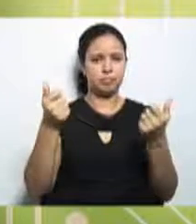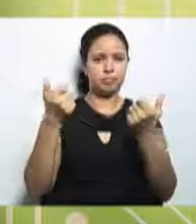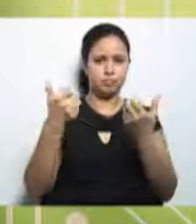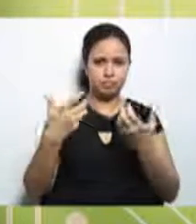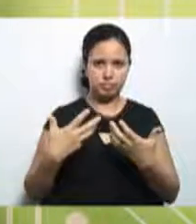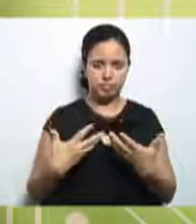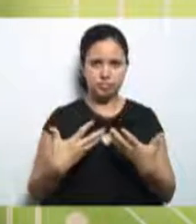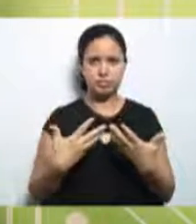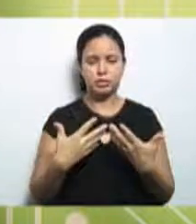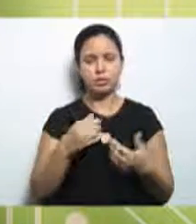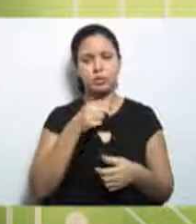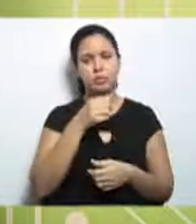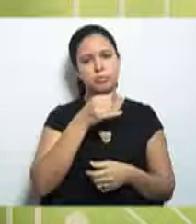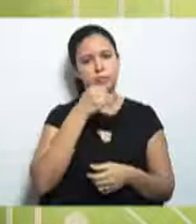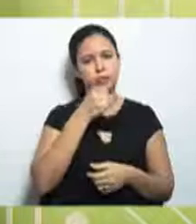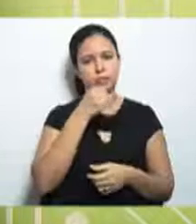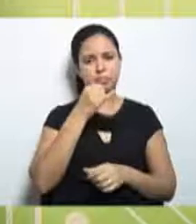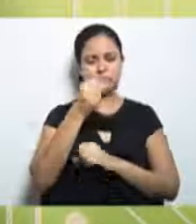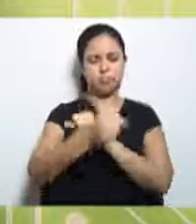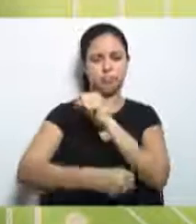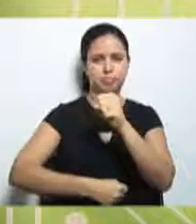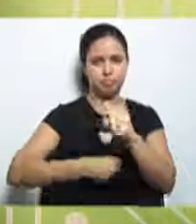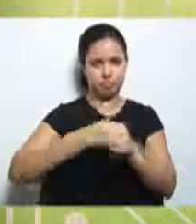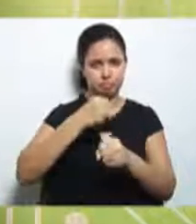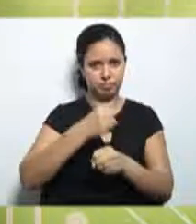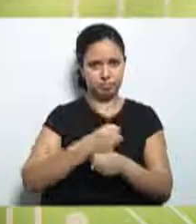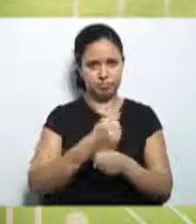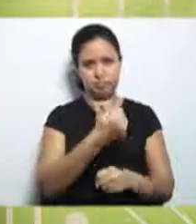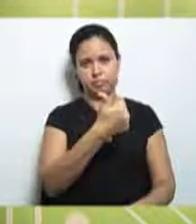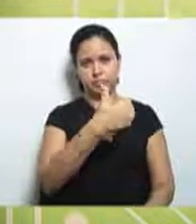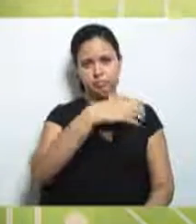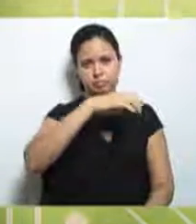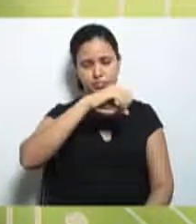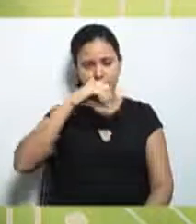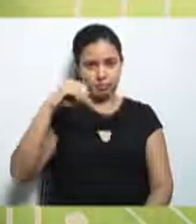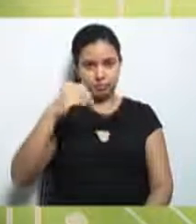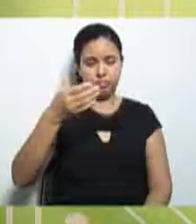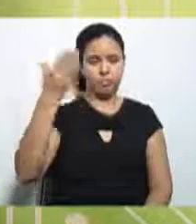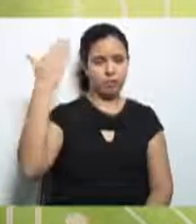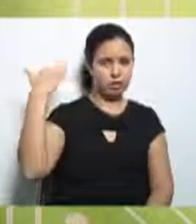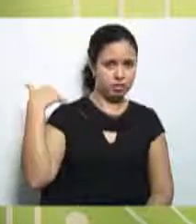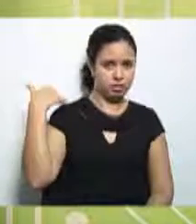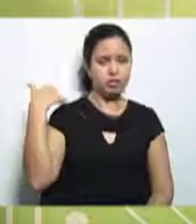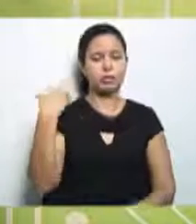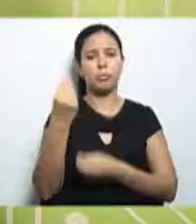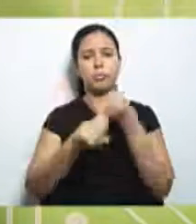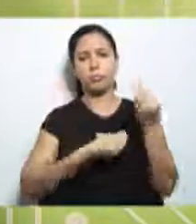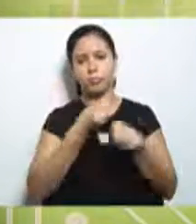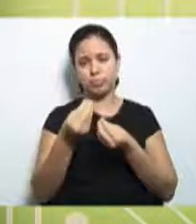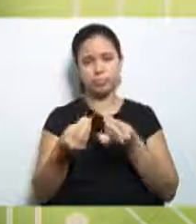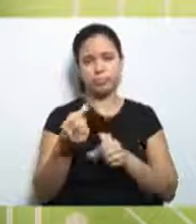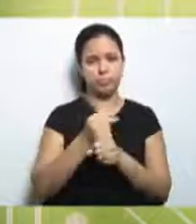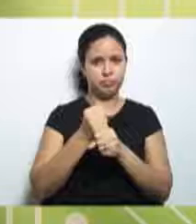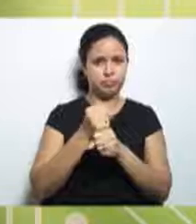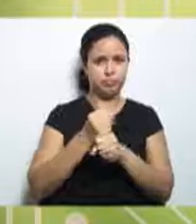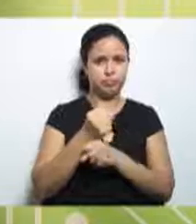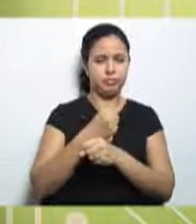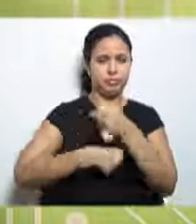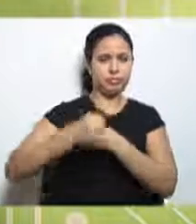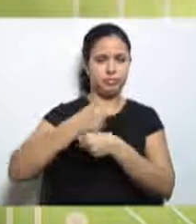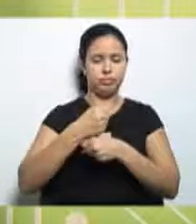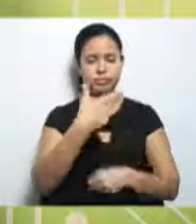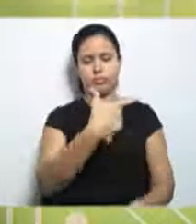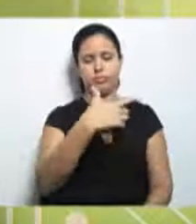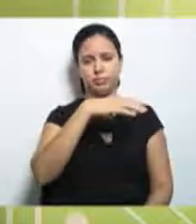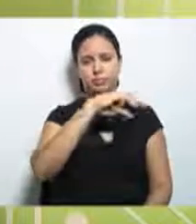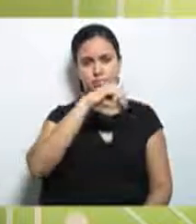os próximos 100 anos, os últimos 100 anos, como era o trabalho 100 anos atrás, como é hoje, os últimos 200 anos, os